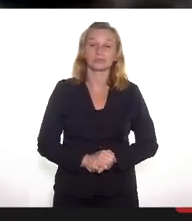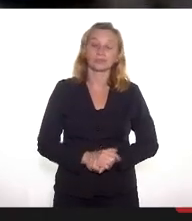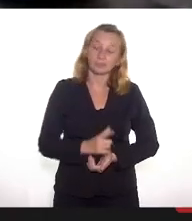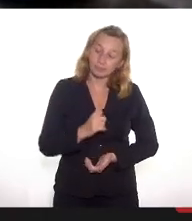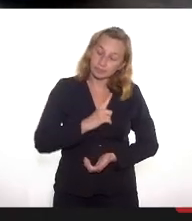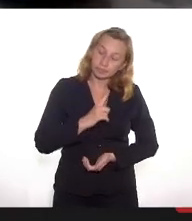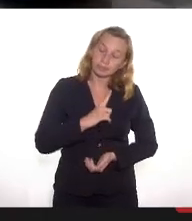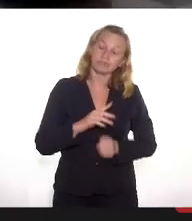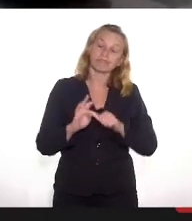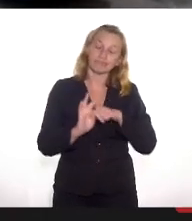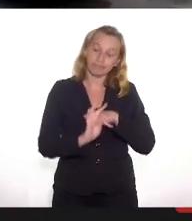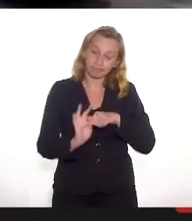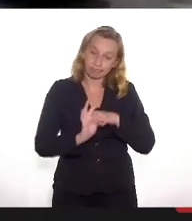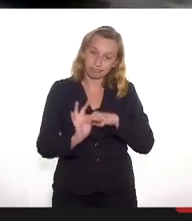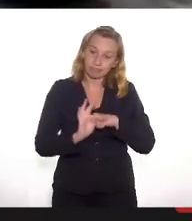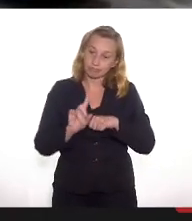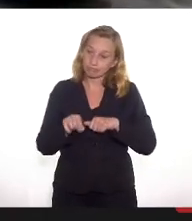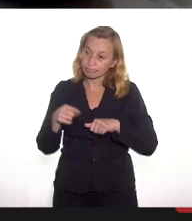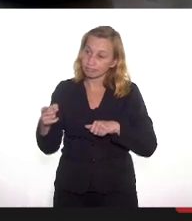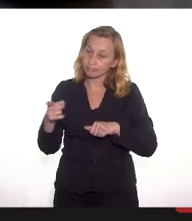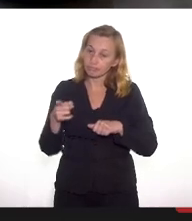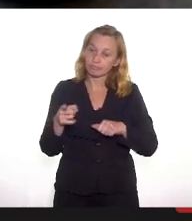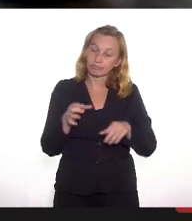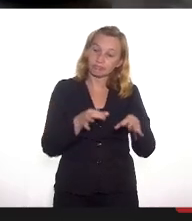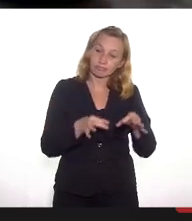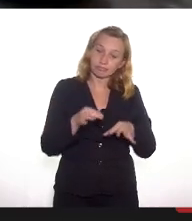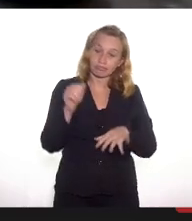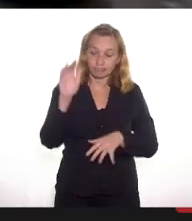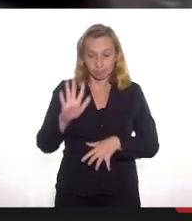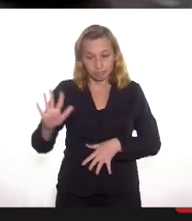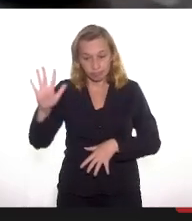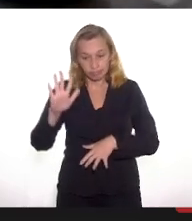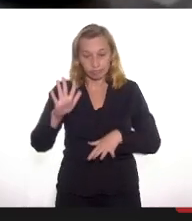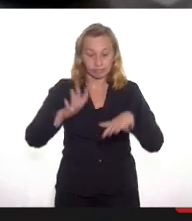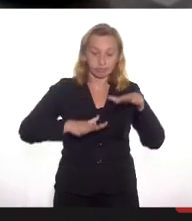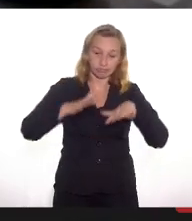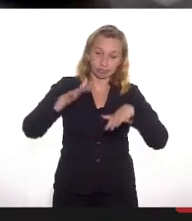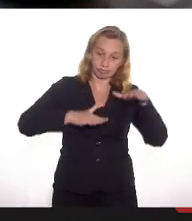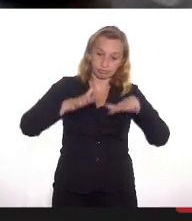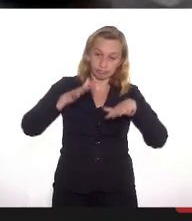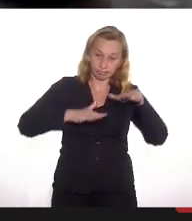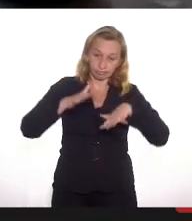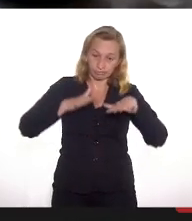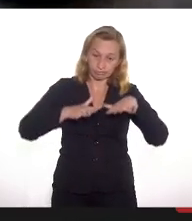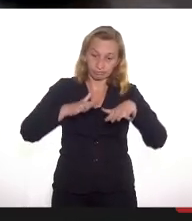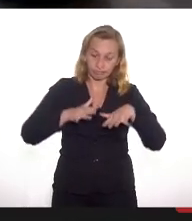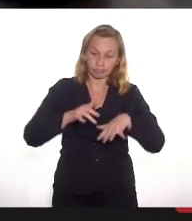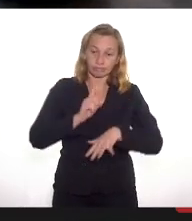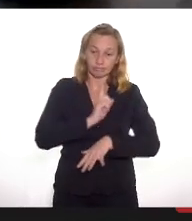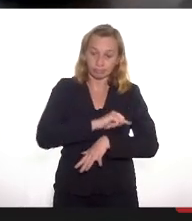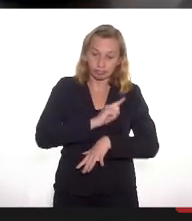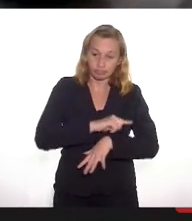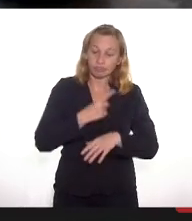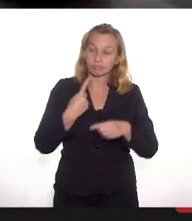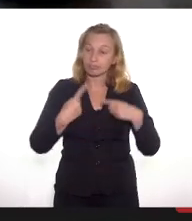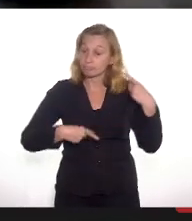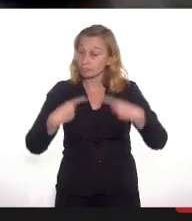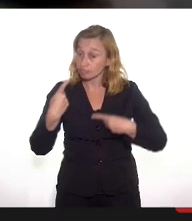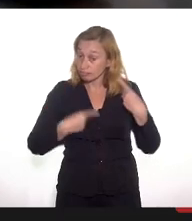existem técnicos no Programa Nacional Independente de gestão política